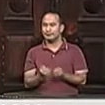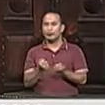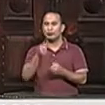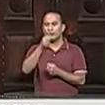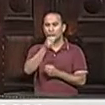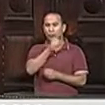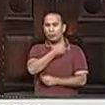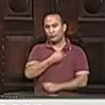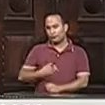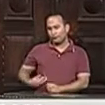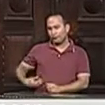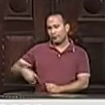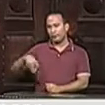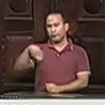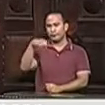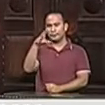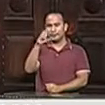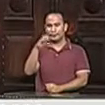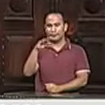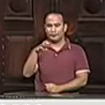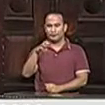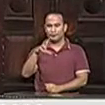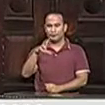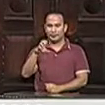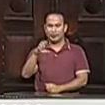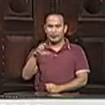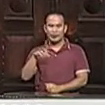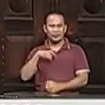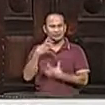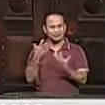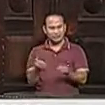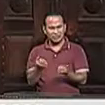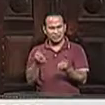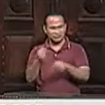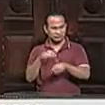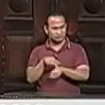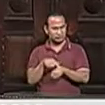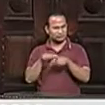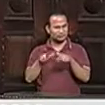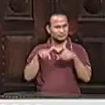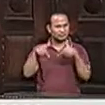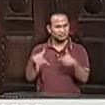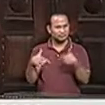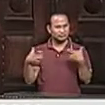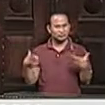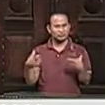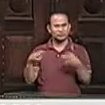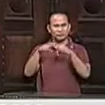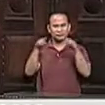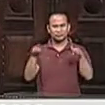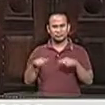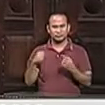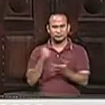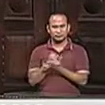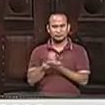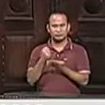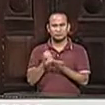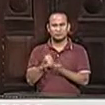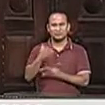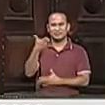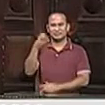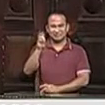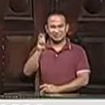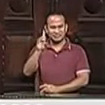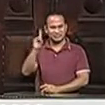governo Marcelo Crivella deixe que a gente chegue a uma situação onde contratos estão há 15 dias de serem